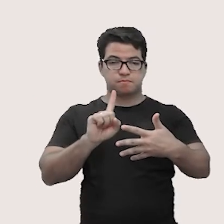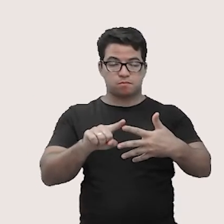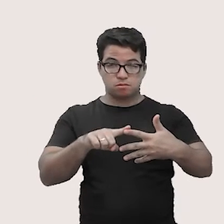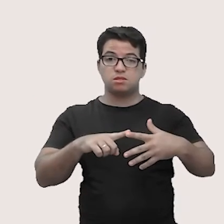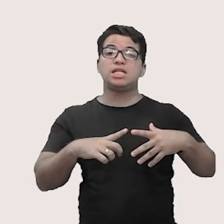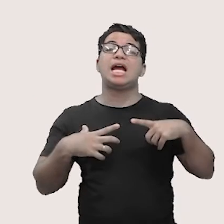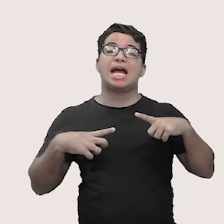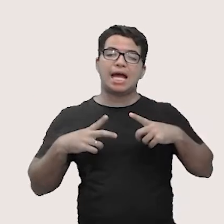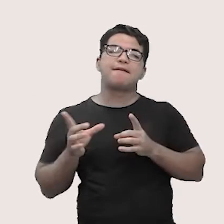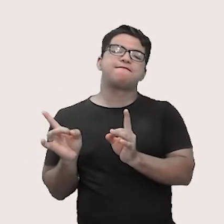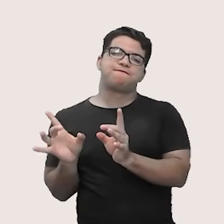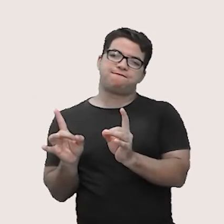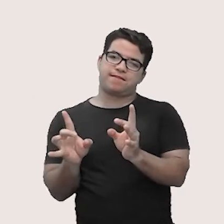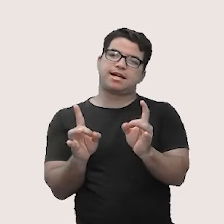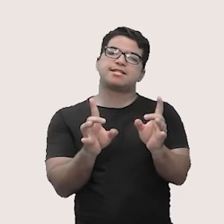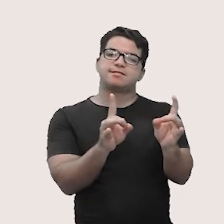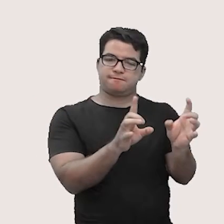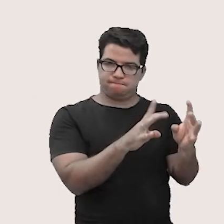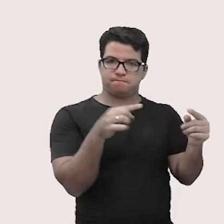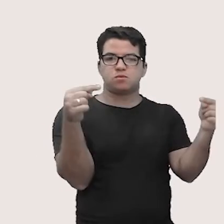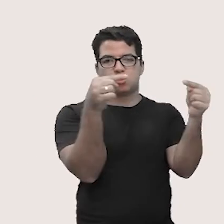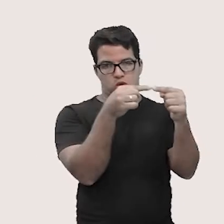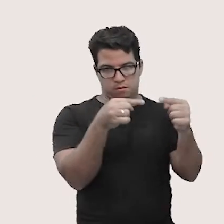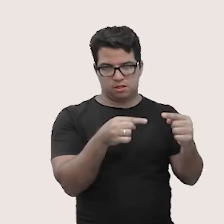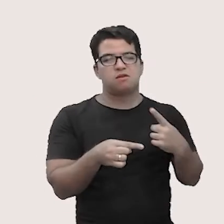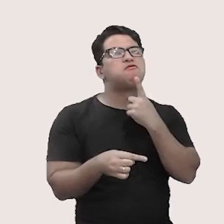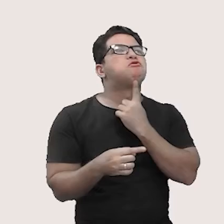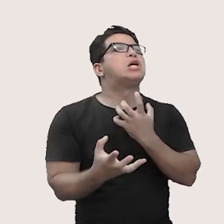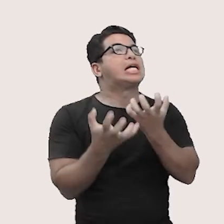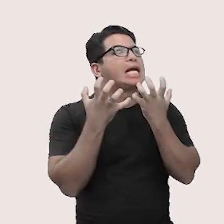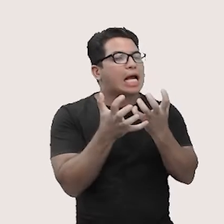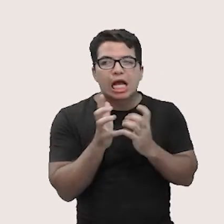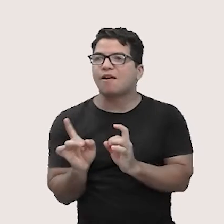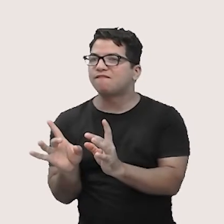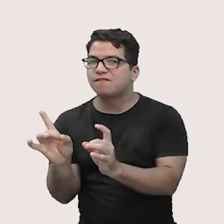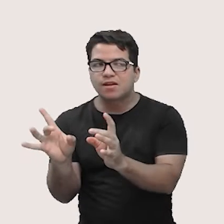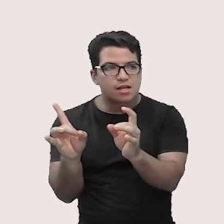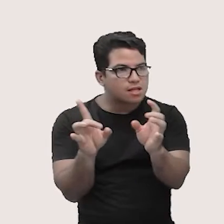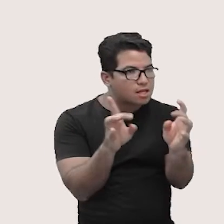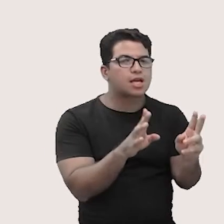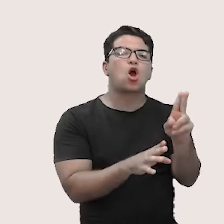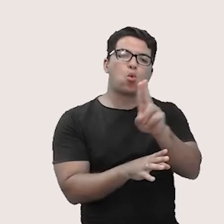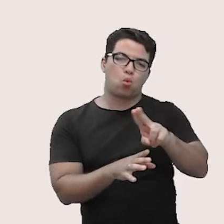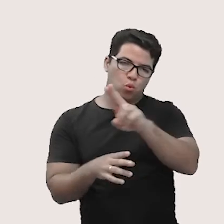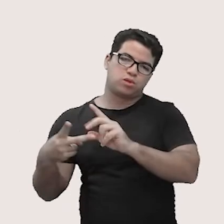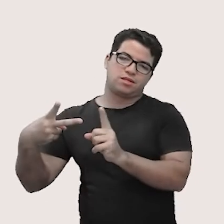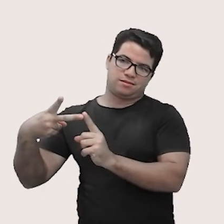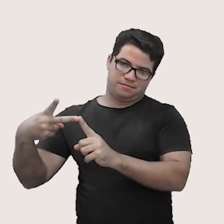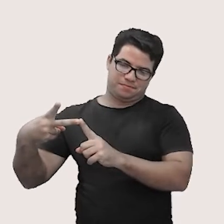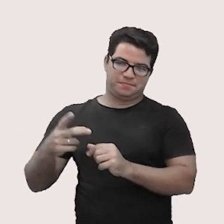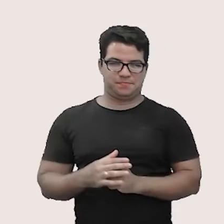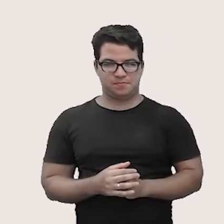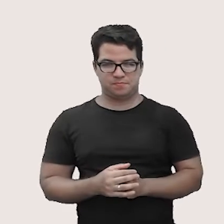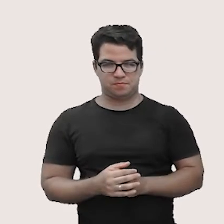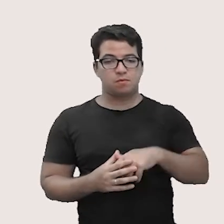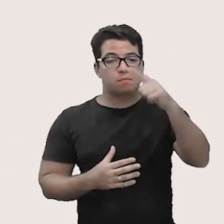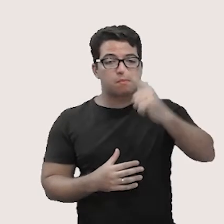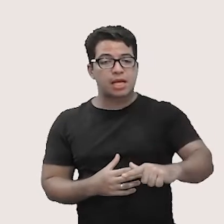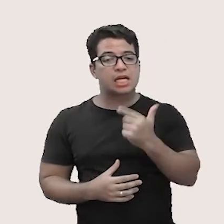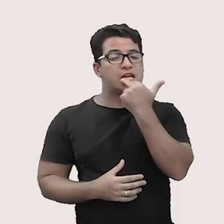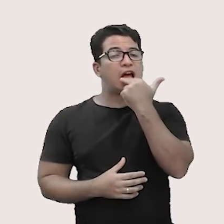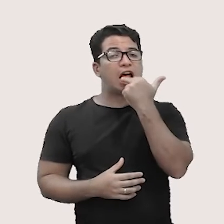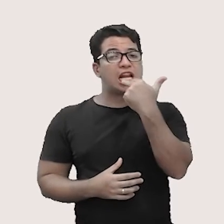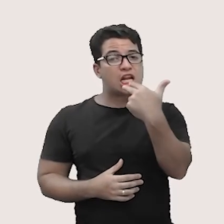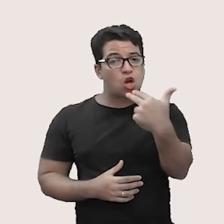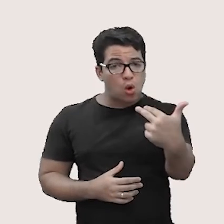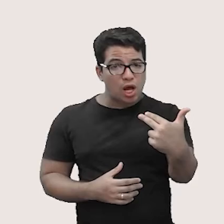ou seja, eu quero vender meu produto ou minha ideia. Linguagem verbal e não verbal, veja que não